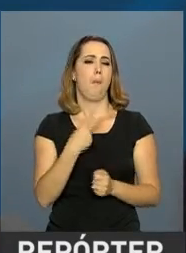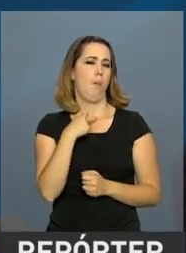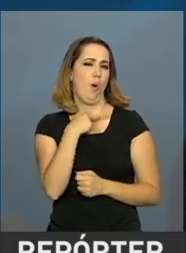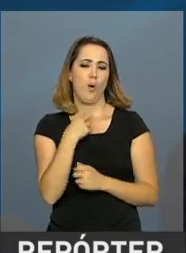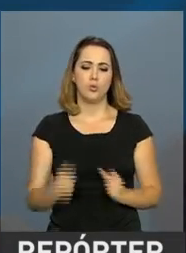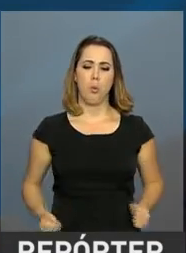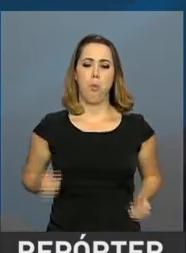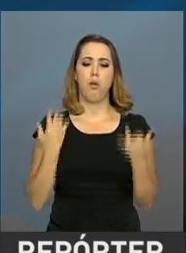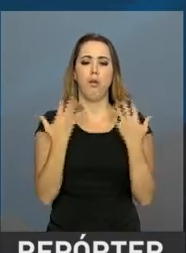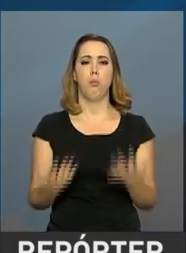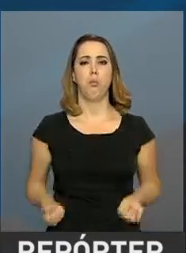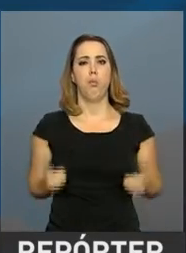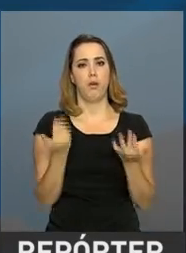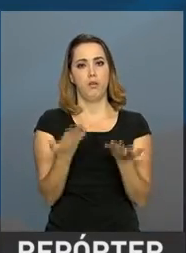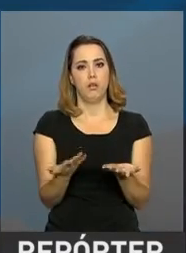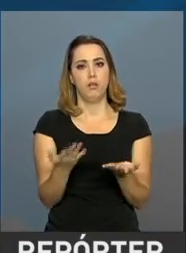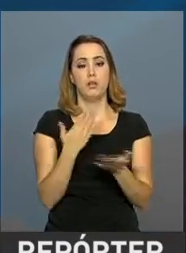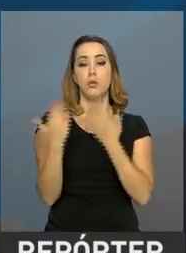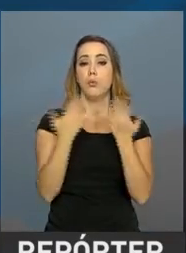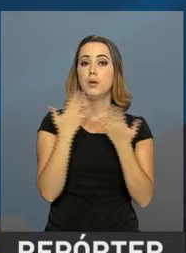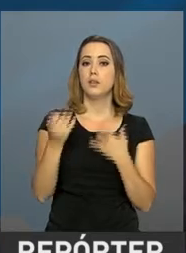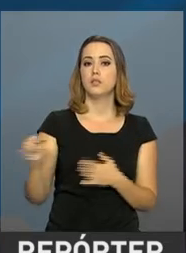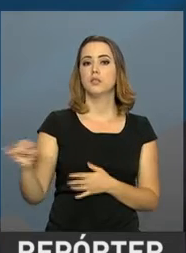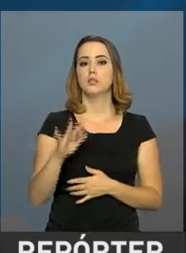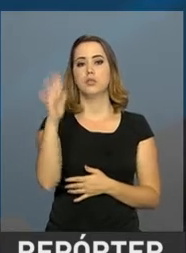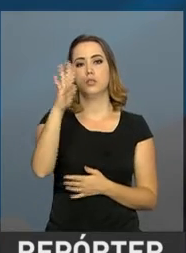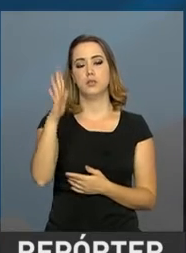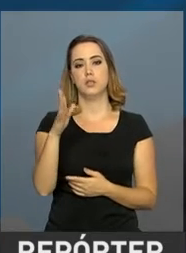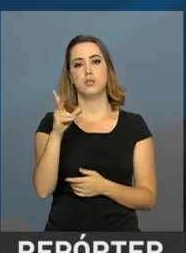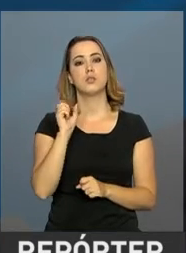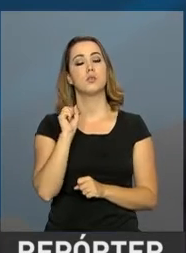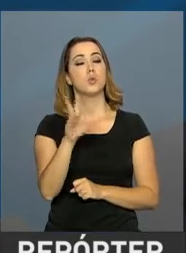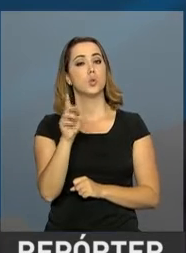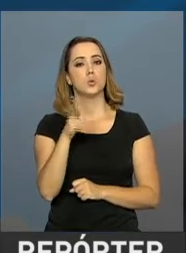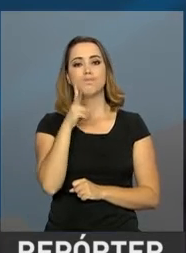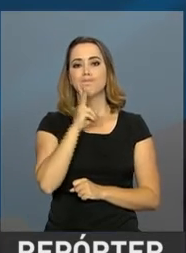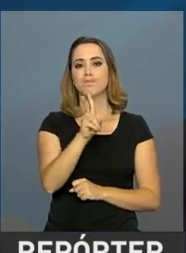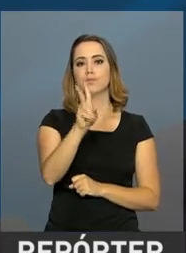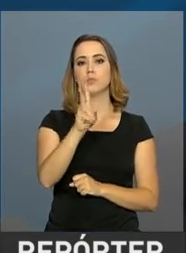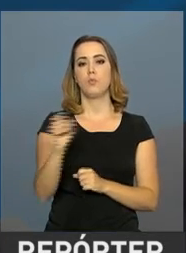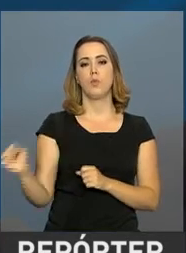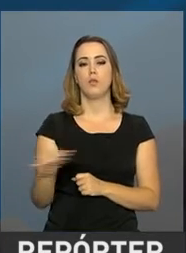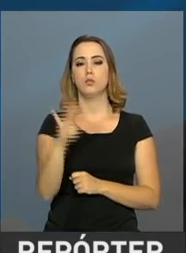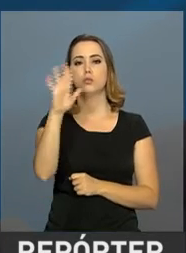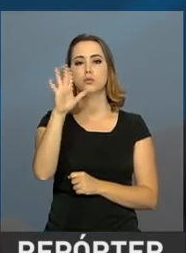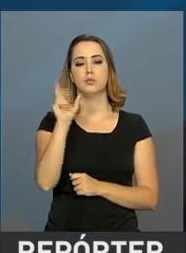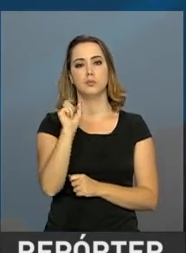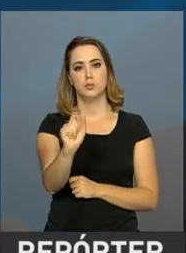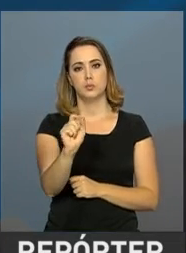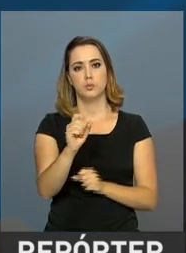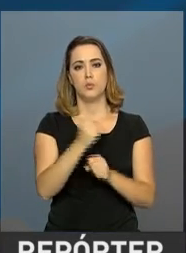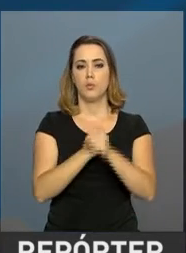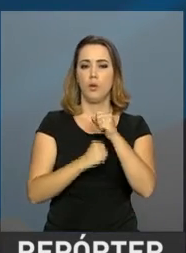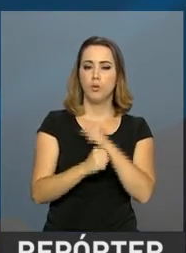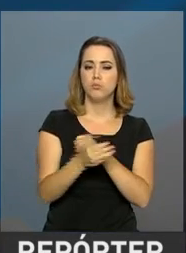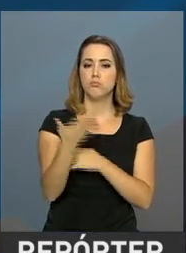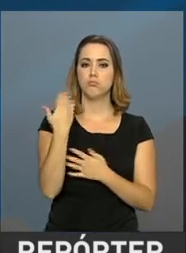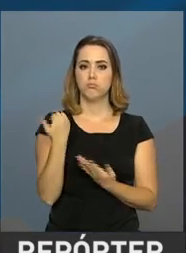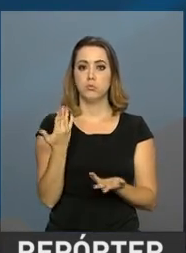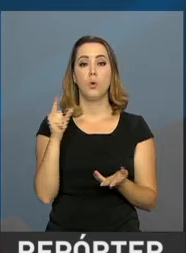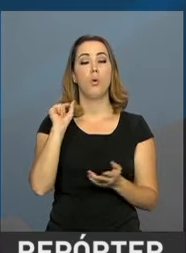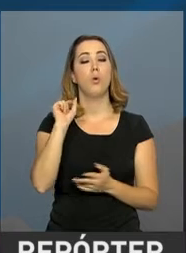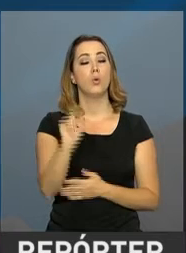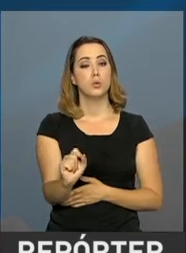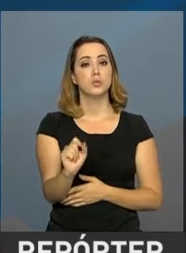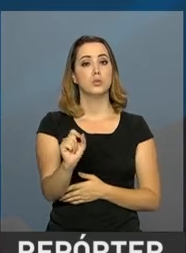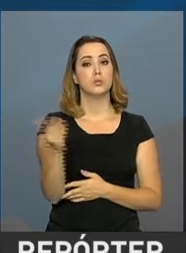do que a inflação. Então, a revisão de um orçamento para o outro só pode levar em conta a inflação do ano passado, o que